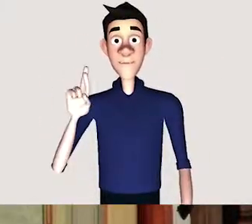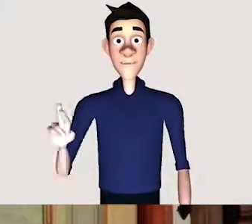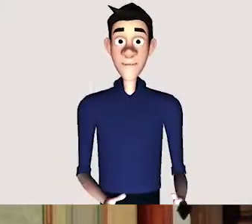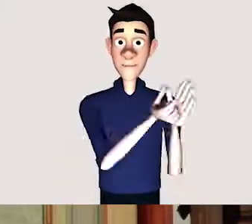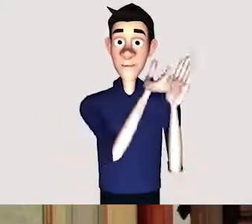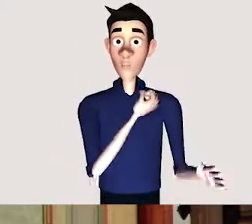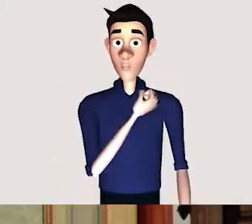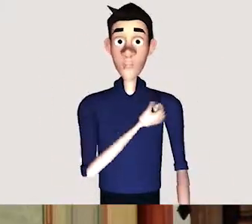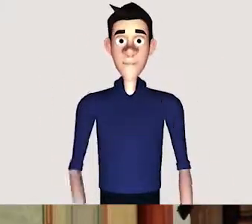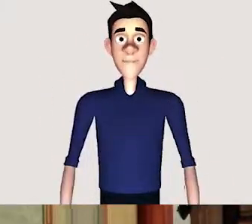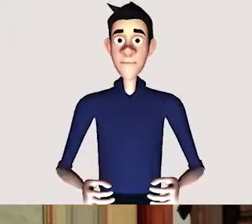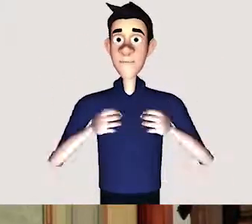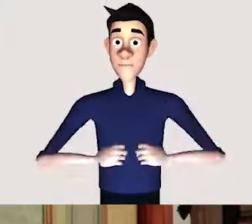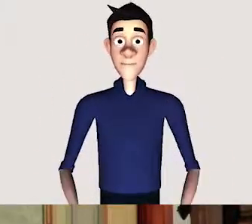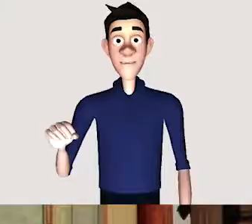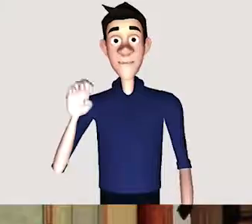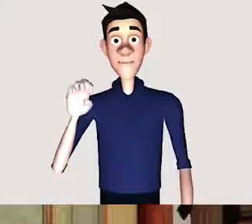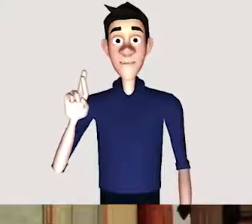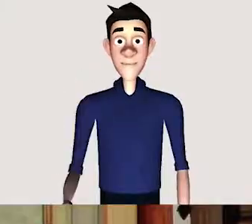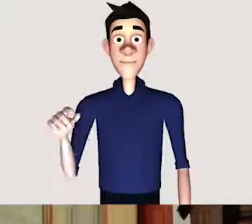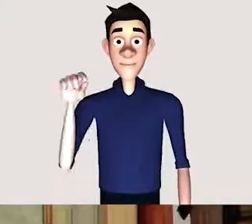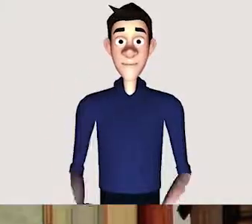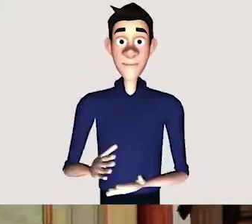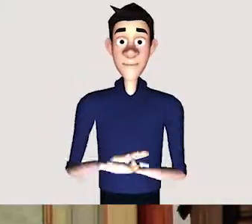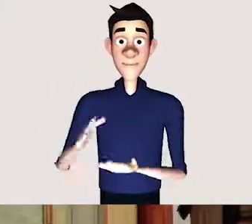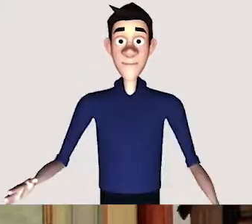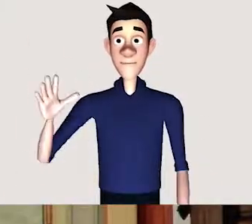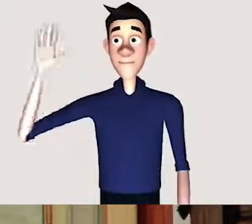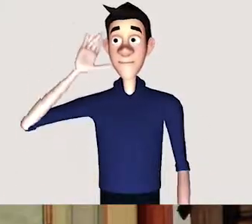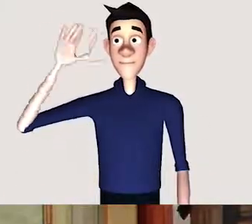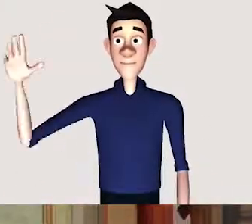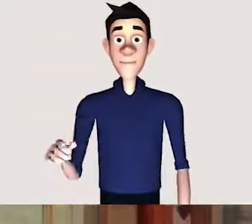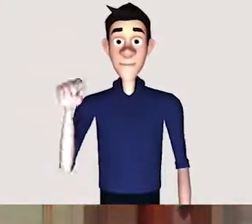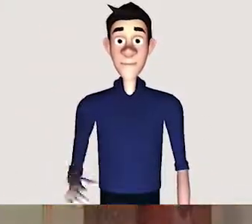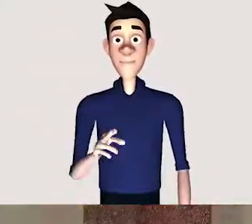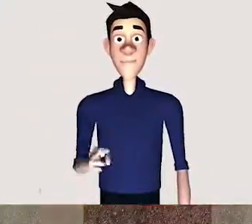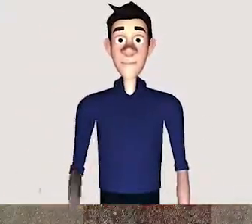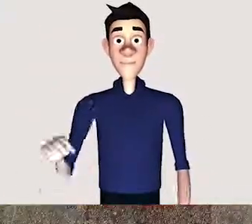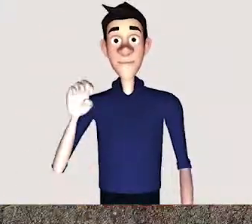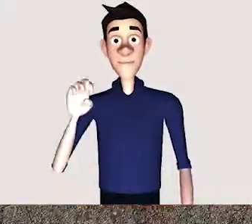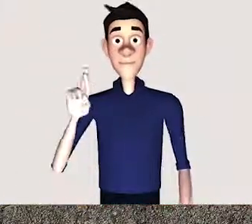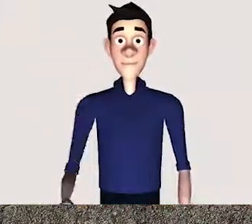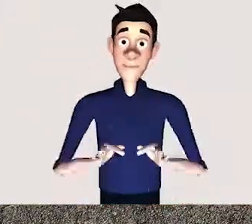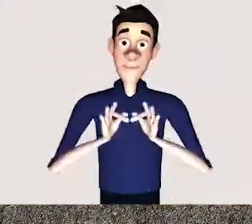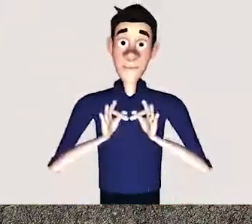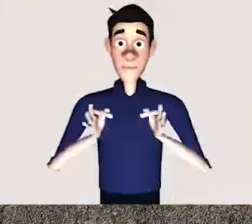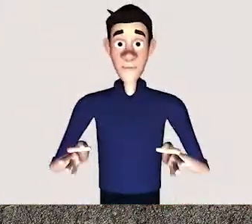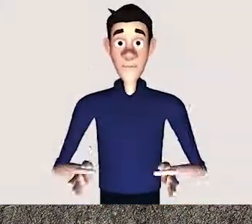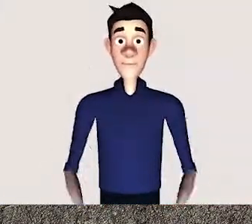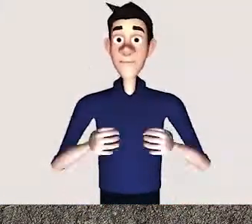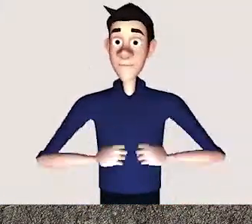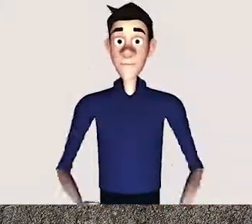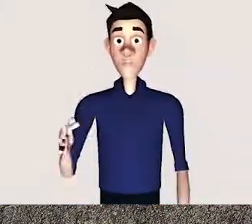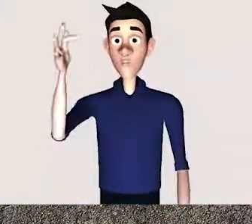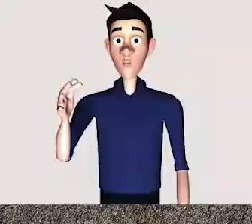Perguntamos o que é memória. E vamos perguntar agora, o que é patrimônio?